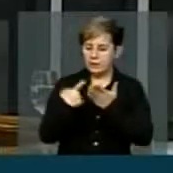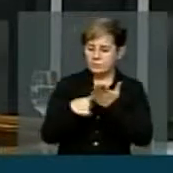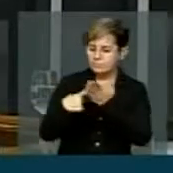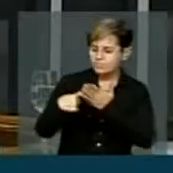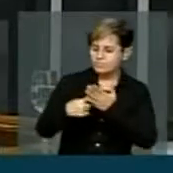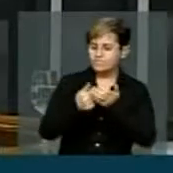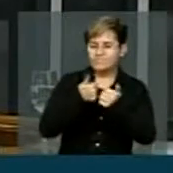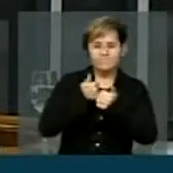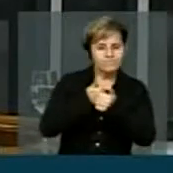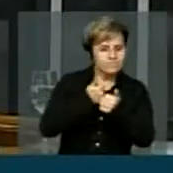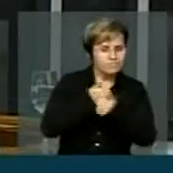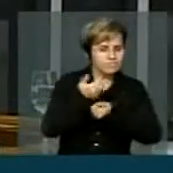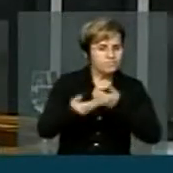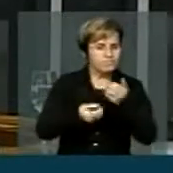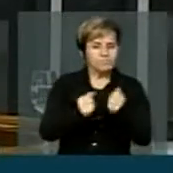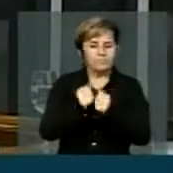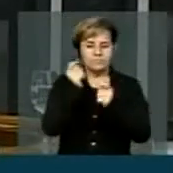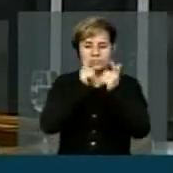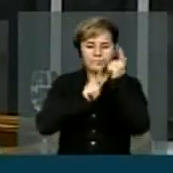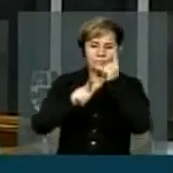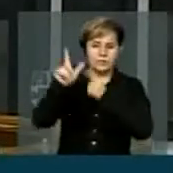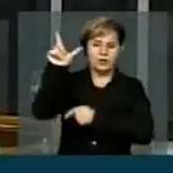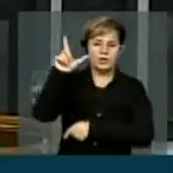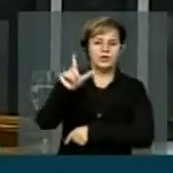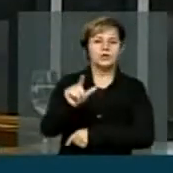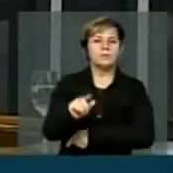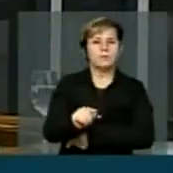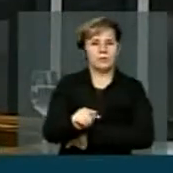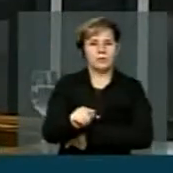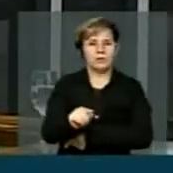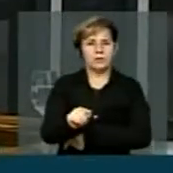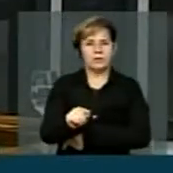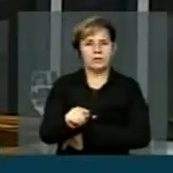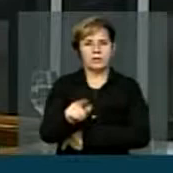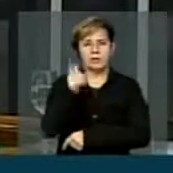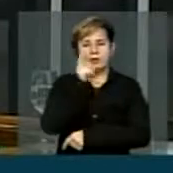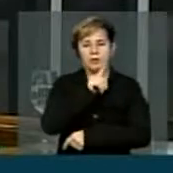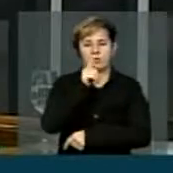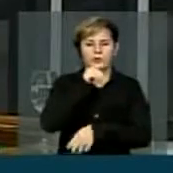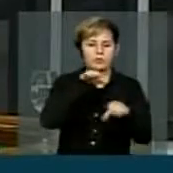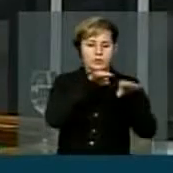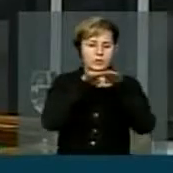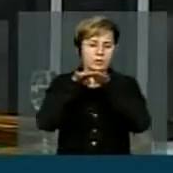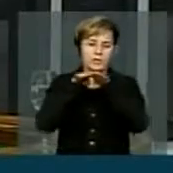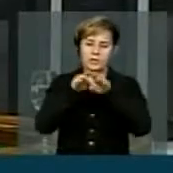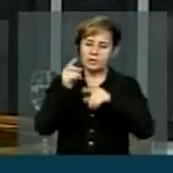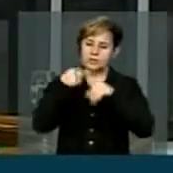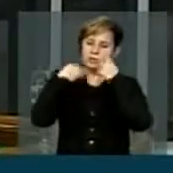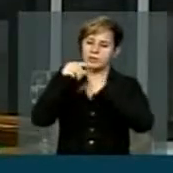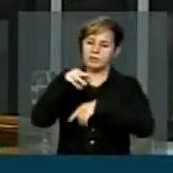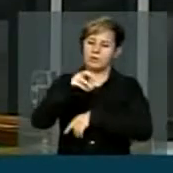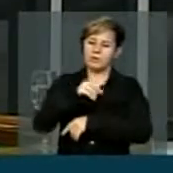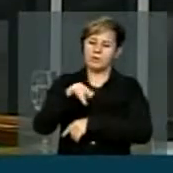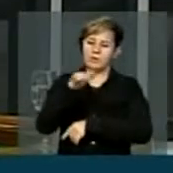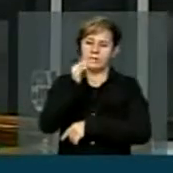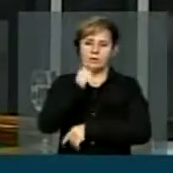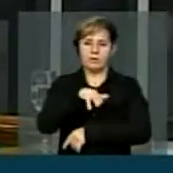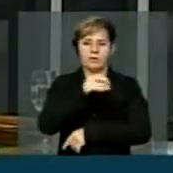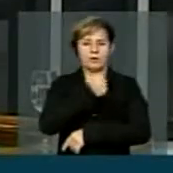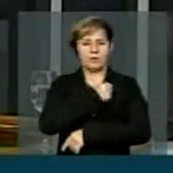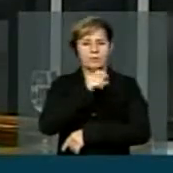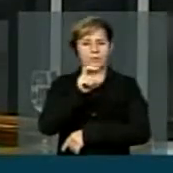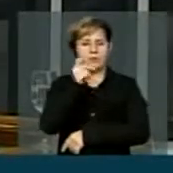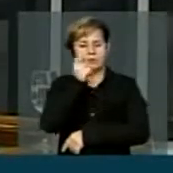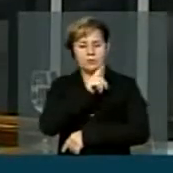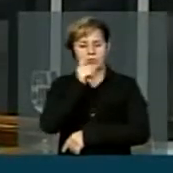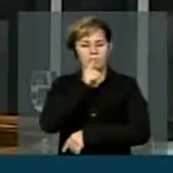trabalhadas, para que nós possamos reduzir ainda mais e atingir a meta de desenvolvimento do milênio número 5, que é